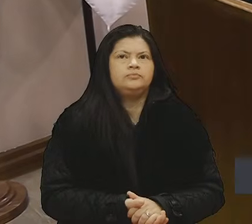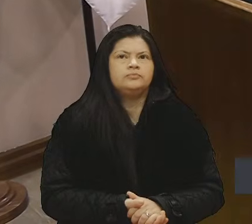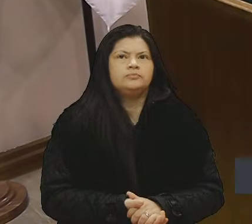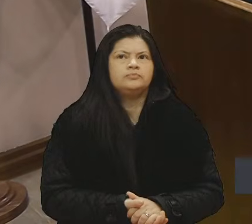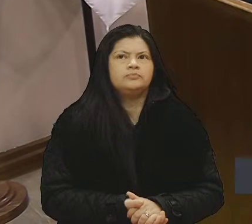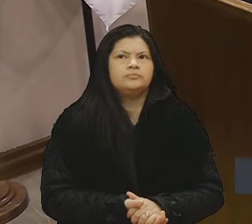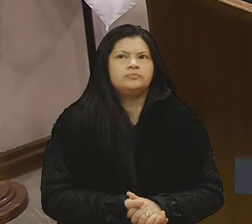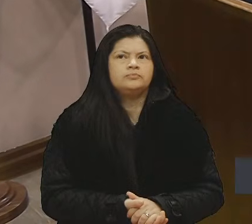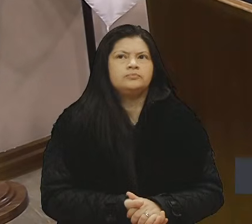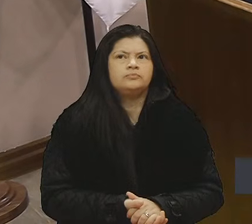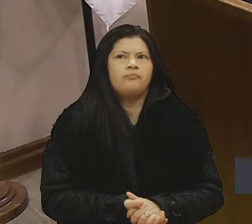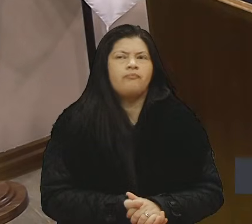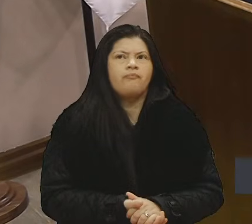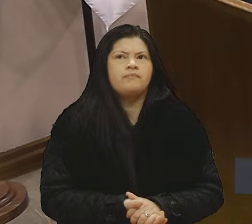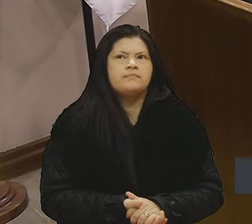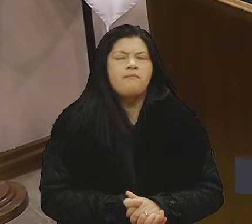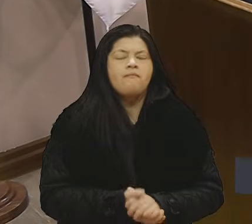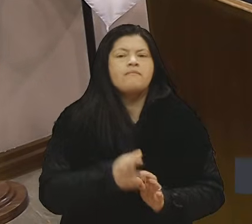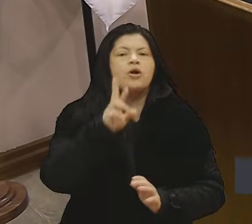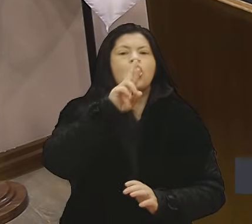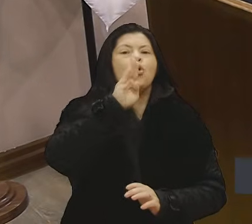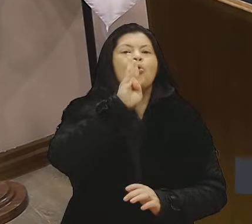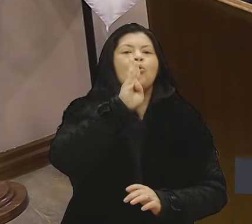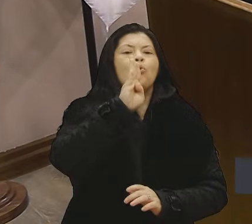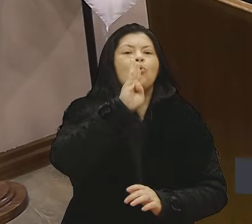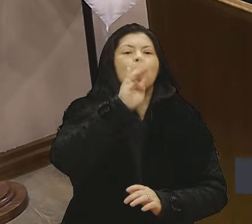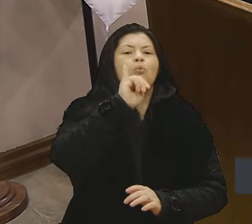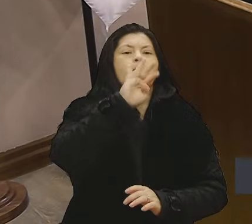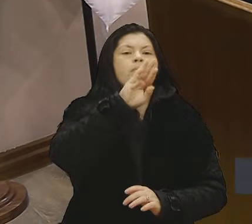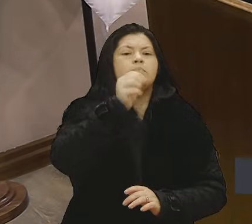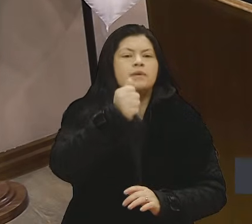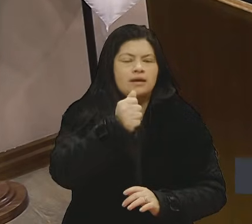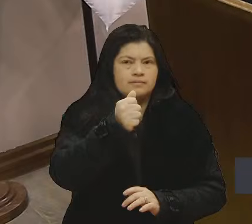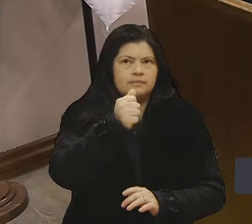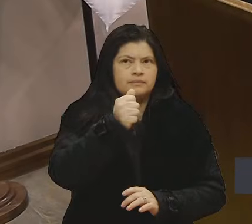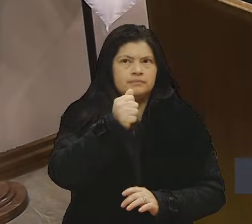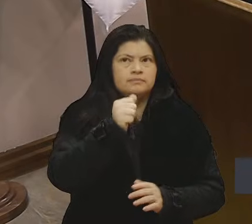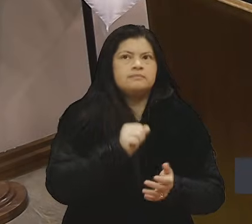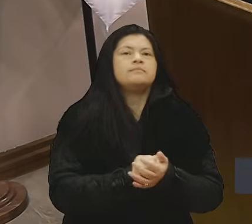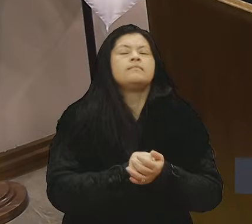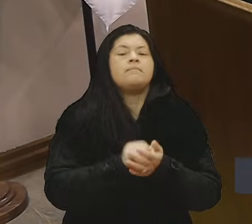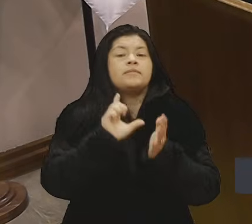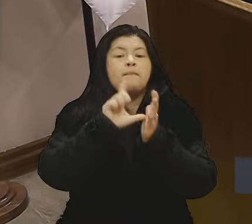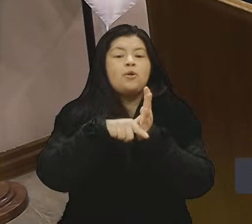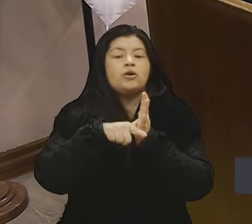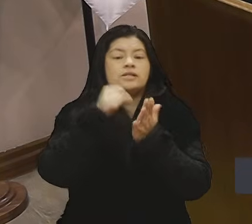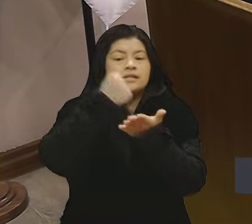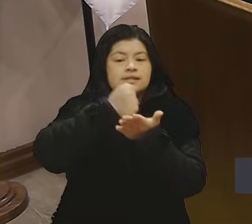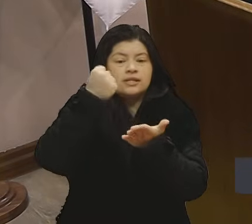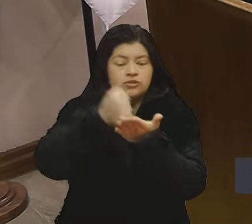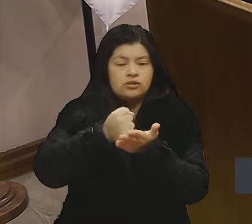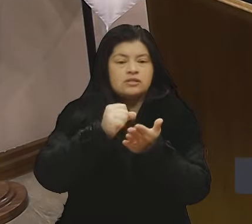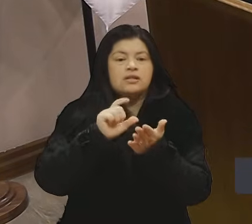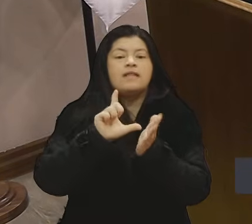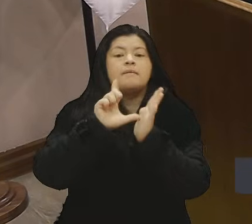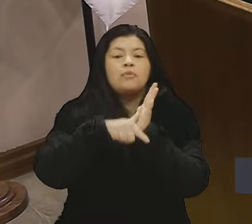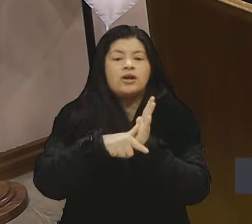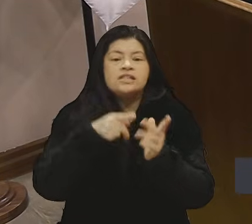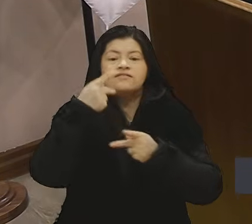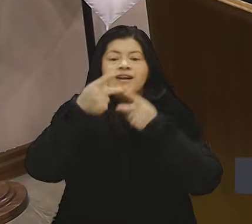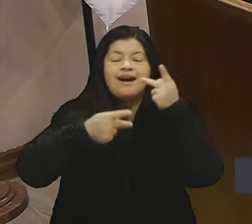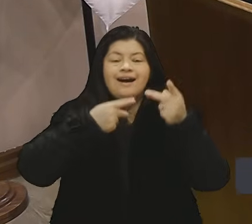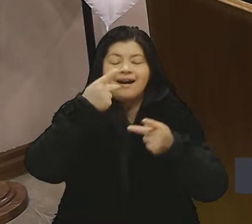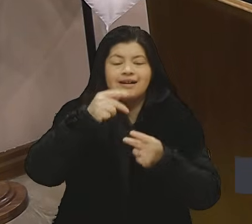E a Rúbia, que é a assessora da comissão, nós vamos abrir 8 inscrições depois da fala do Dr. Marcelo, as pessoas que quiserem